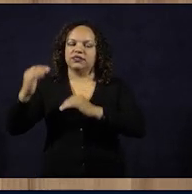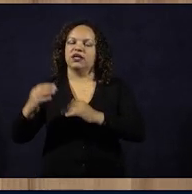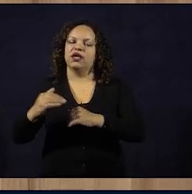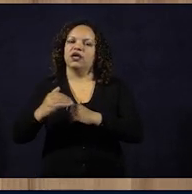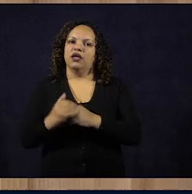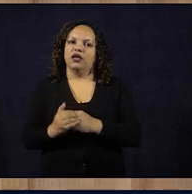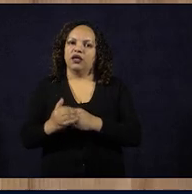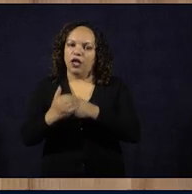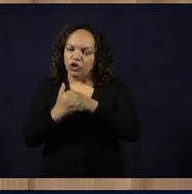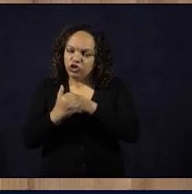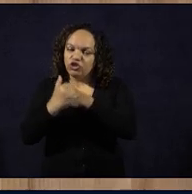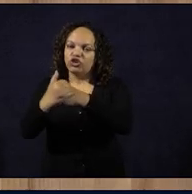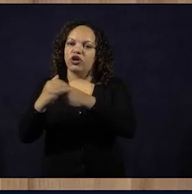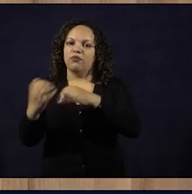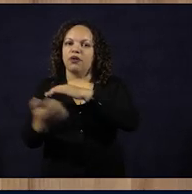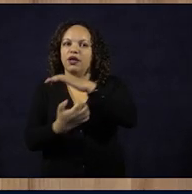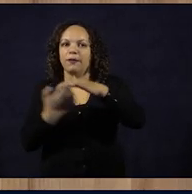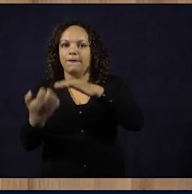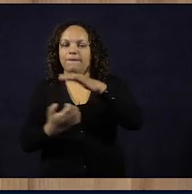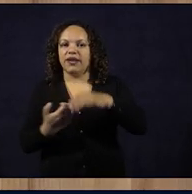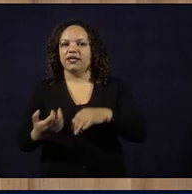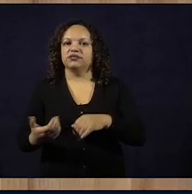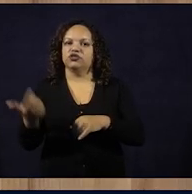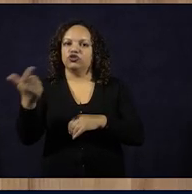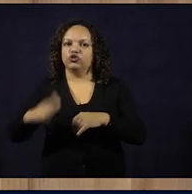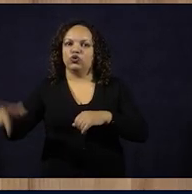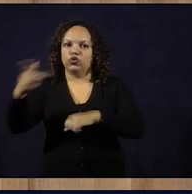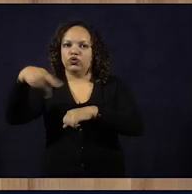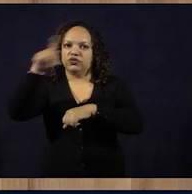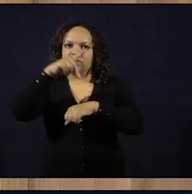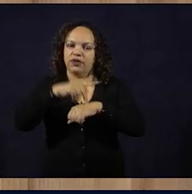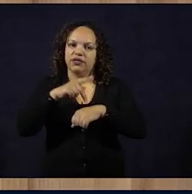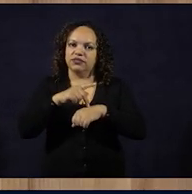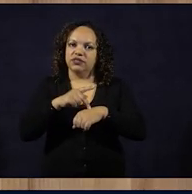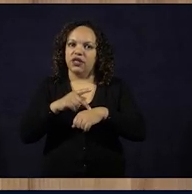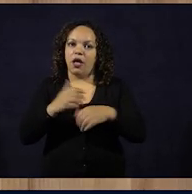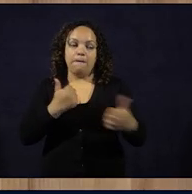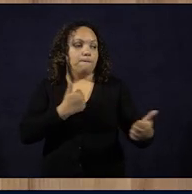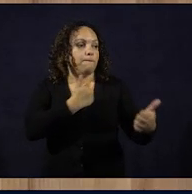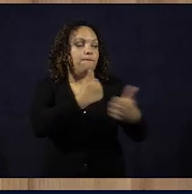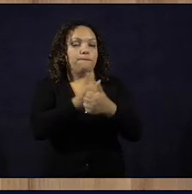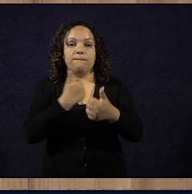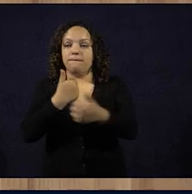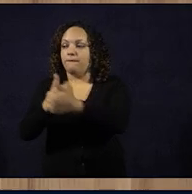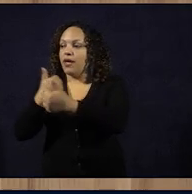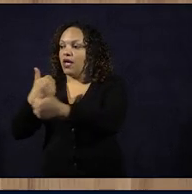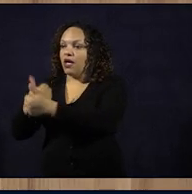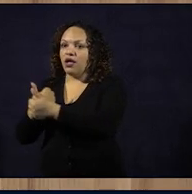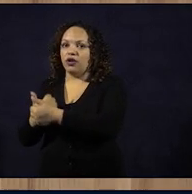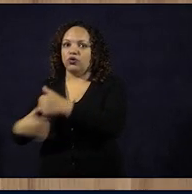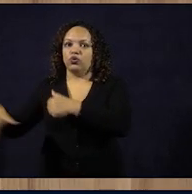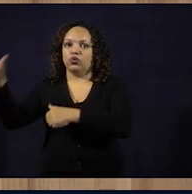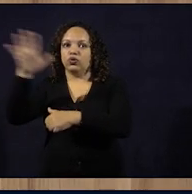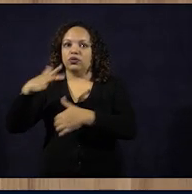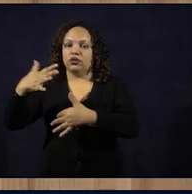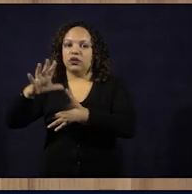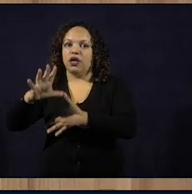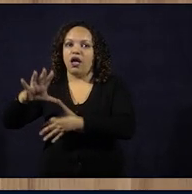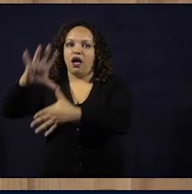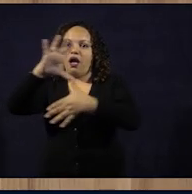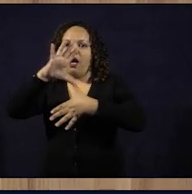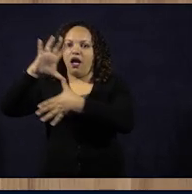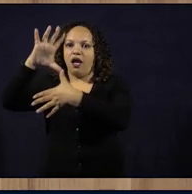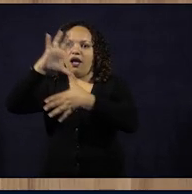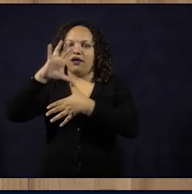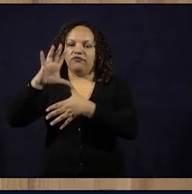empresas para cá venha para o Brasil o Brasil é o melhor lugar você vai estar perto da África perto da África perto do da África perto do dos